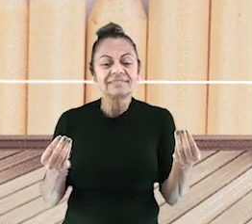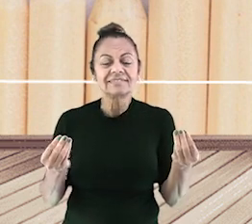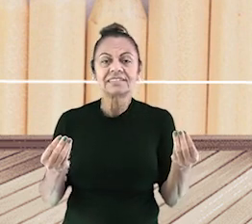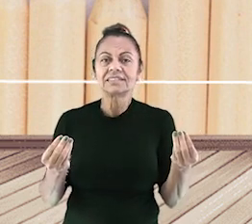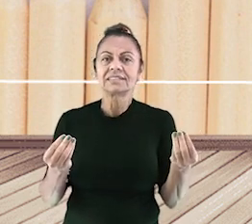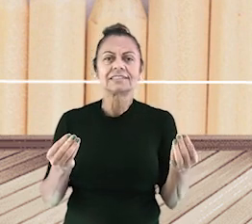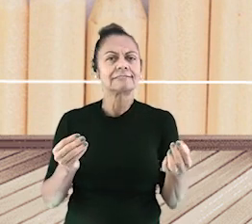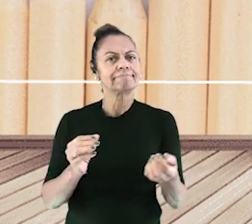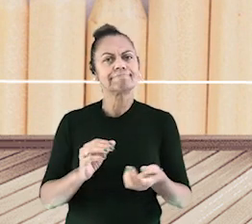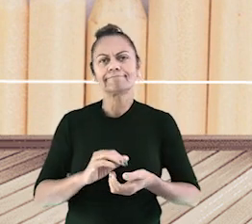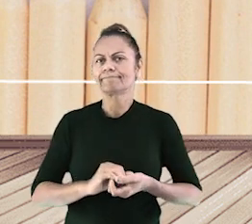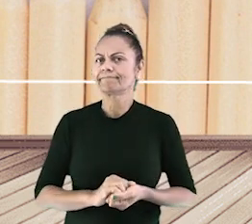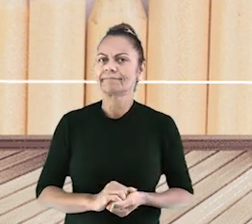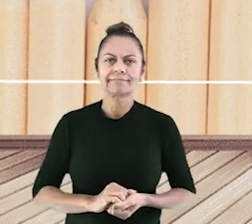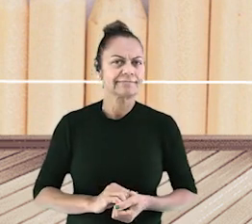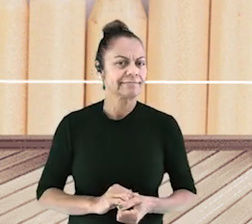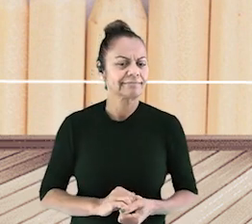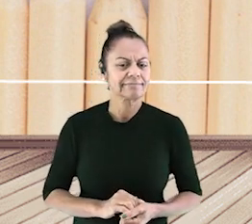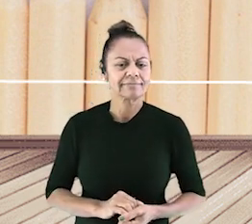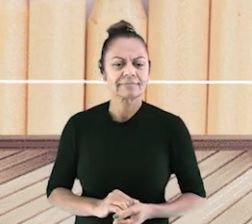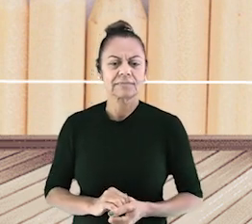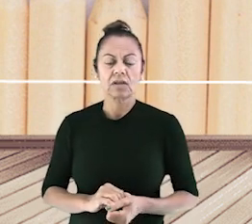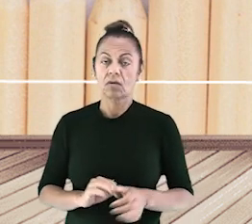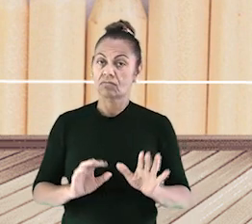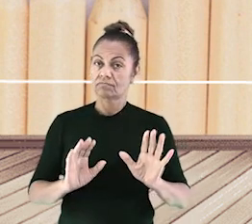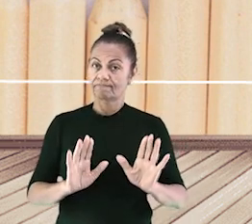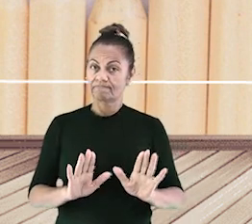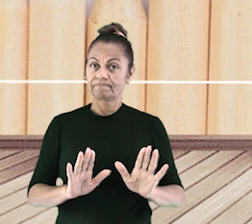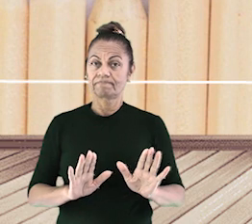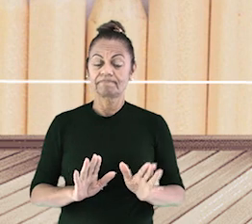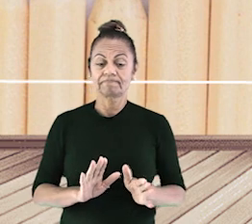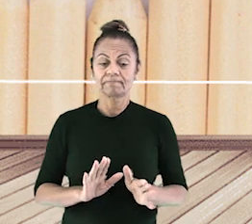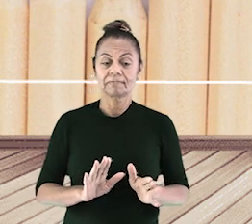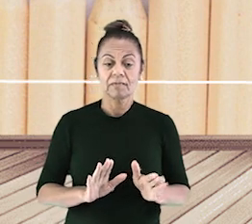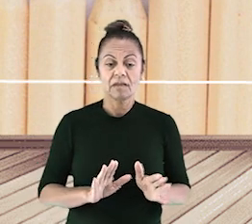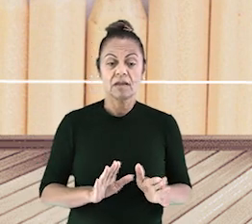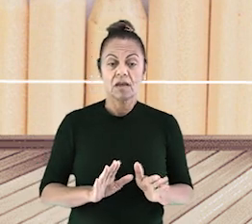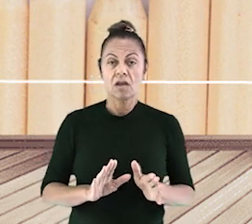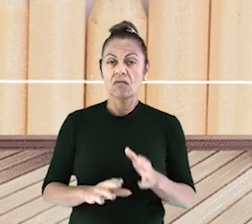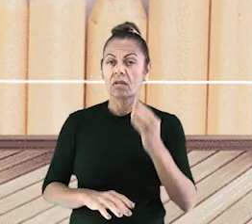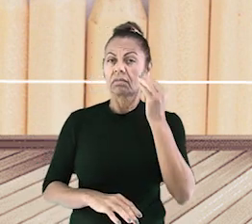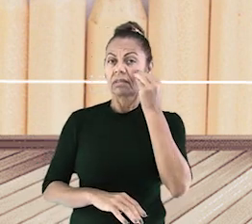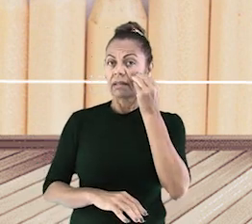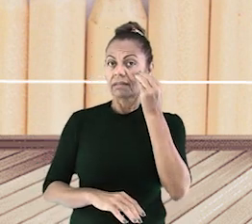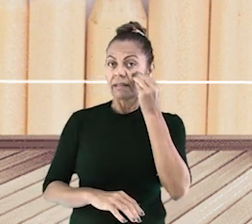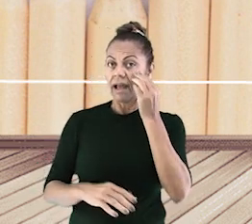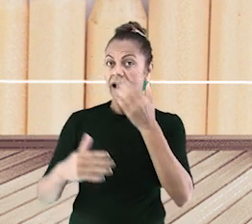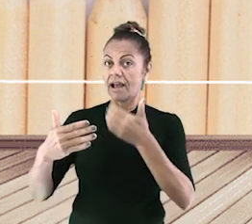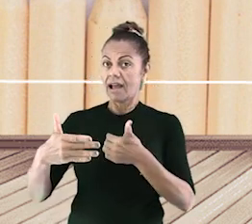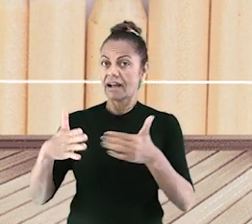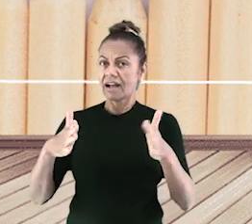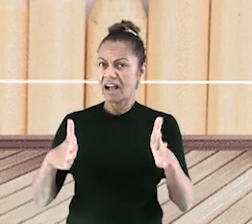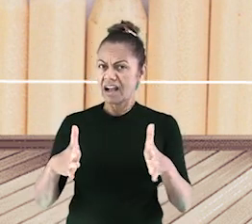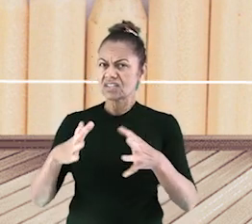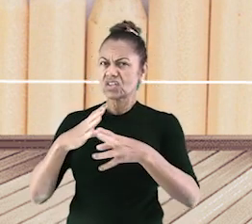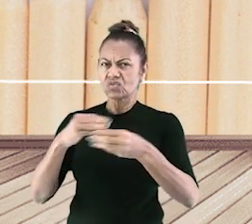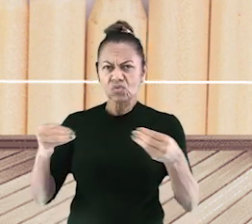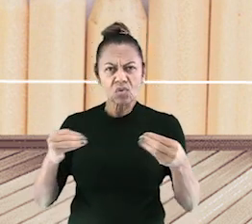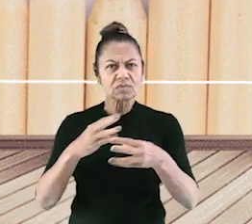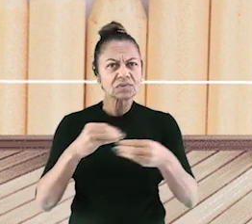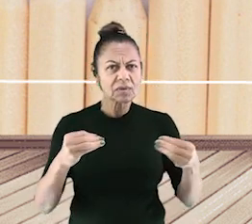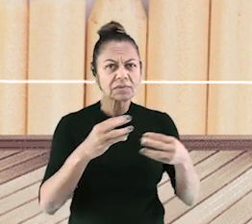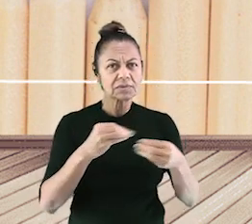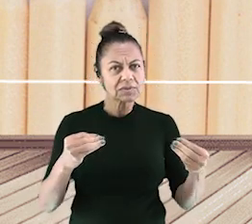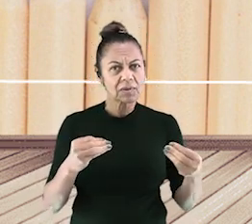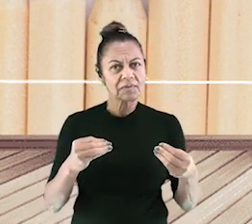Ai, ai, ai, ai, ai. Vou fazer assim. Depois eu tento pegar essa caixa que tá sumindo toda hora e